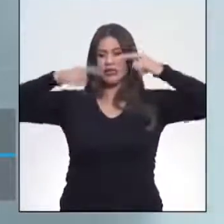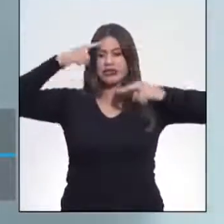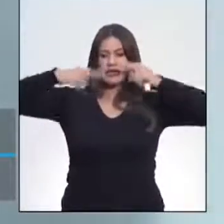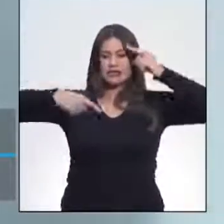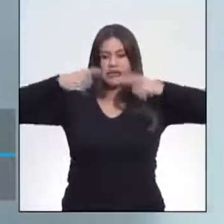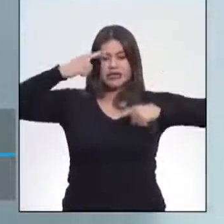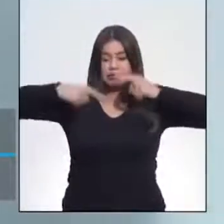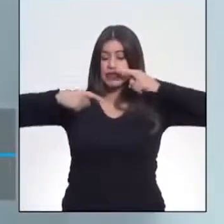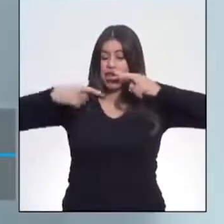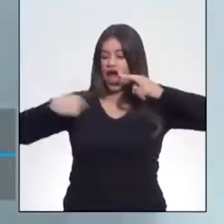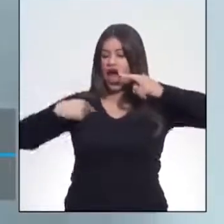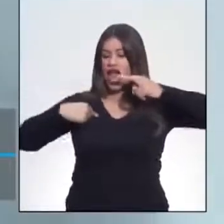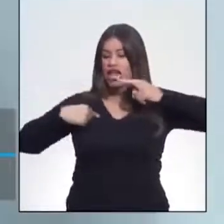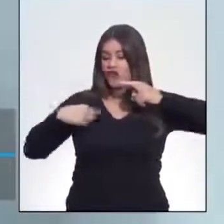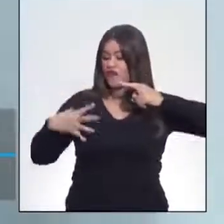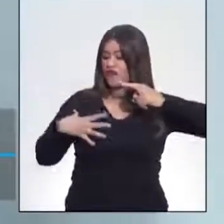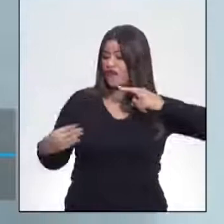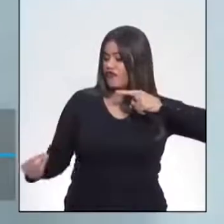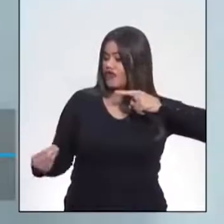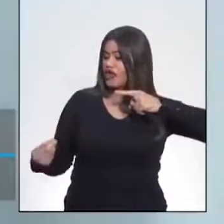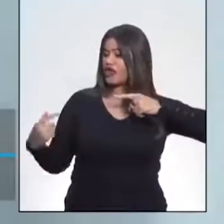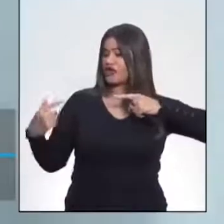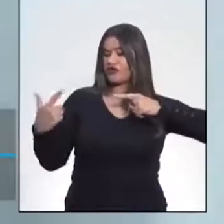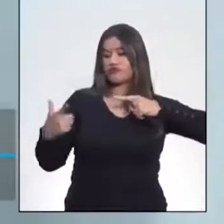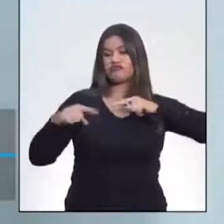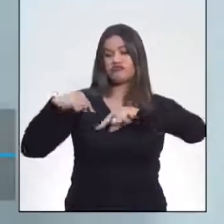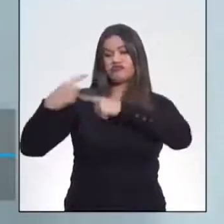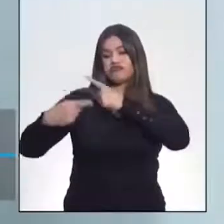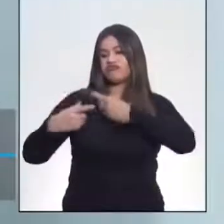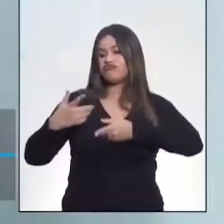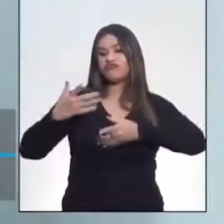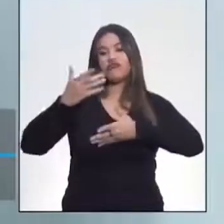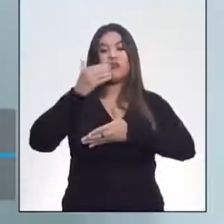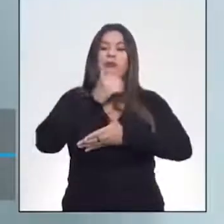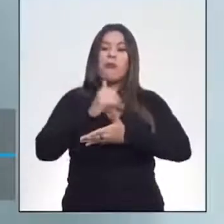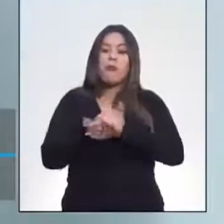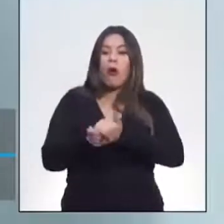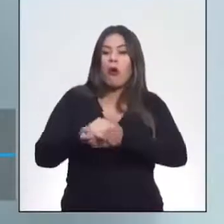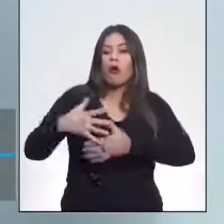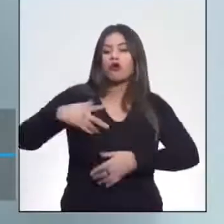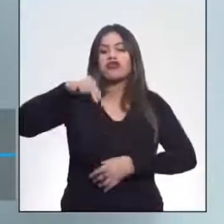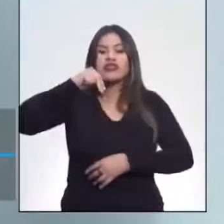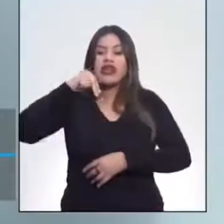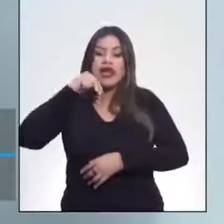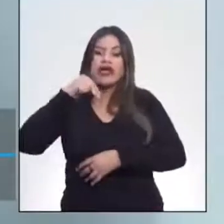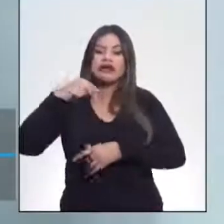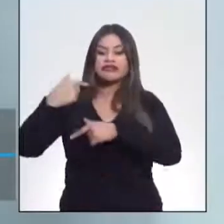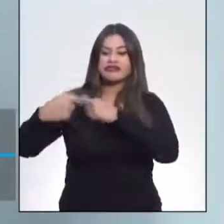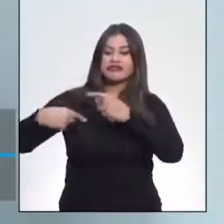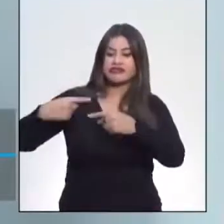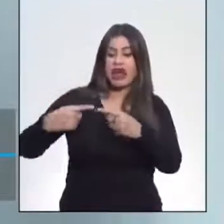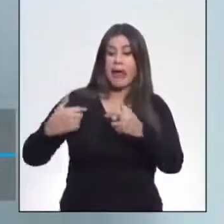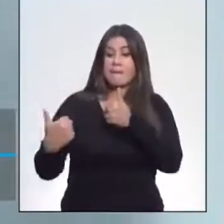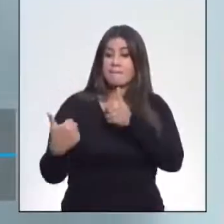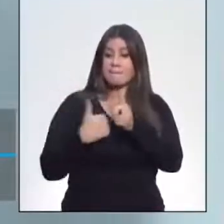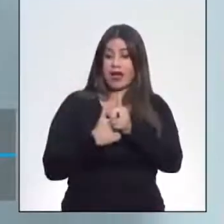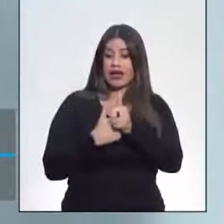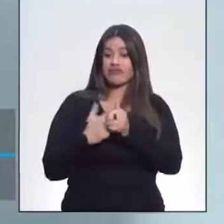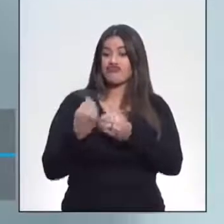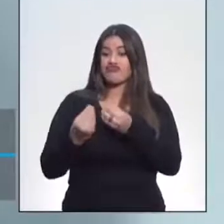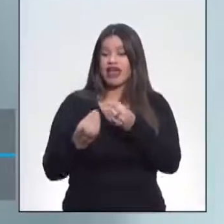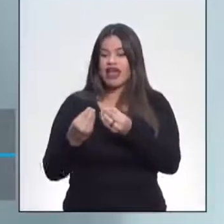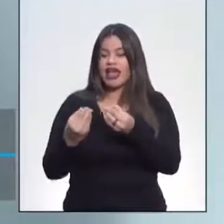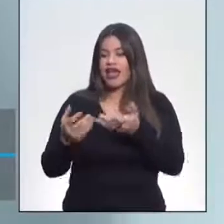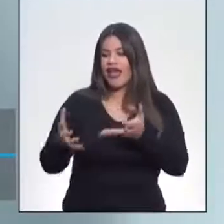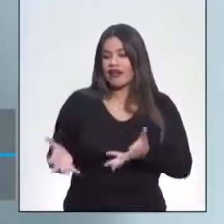próximos dos patterns eles são os eupátridas significa os bem nascidos a partir desse momento